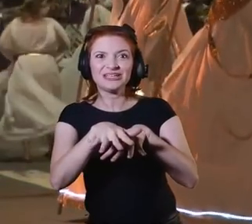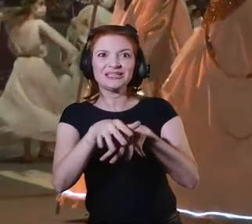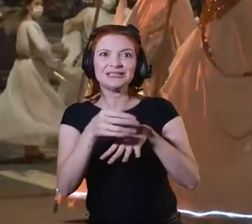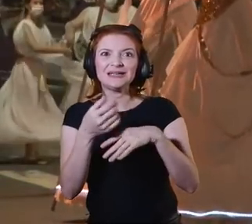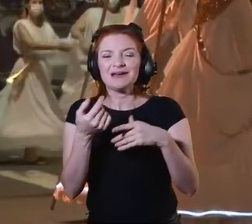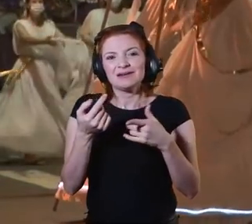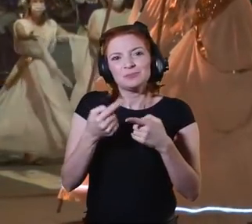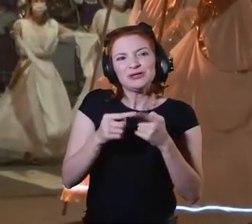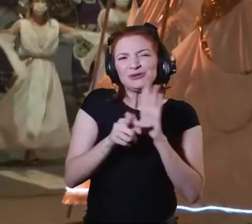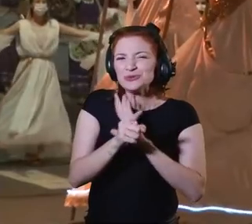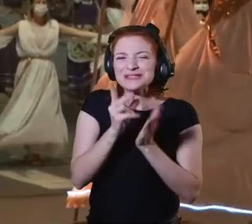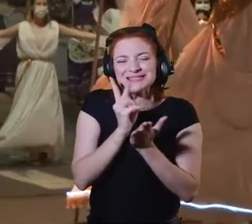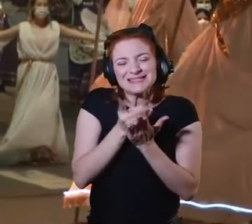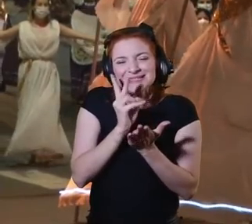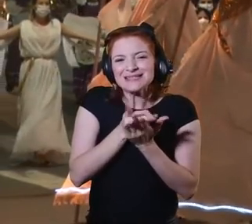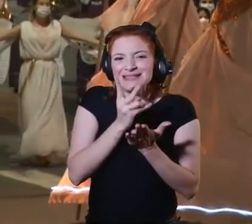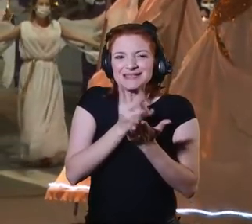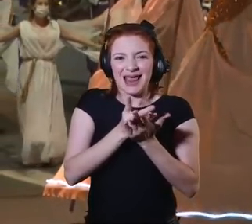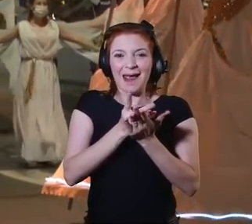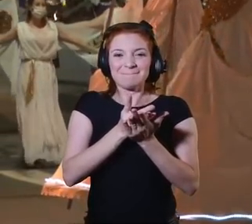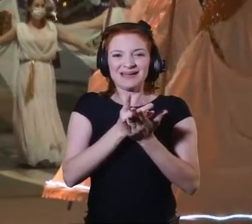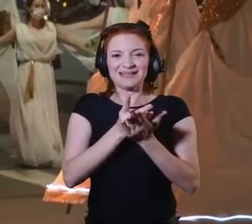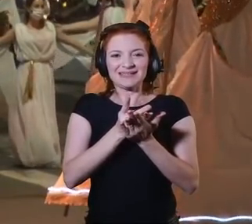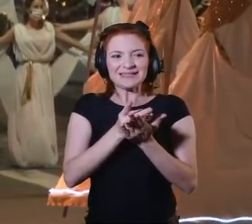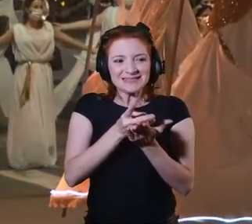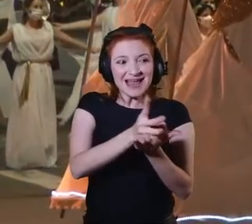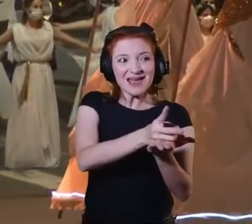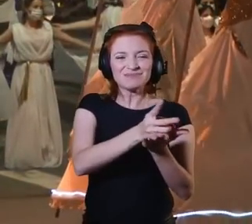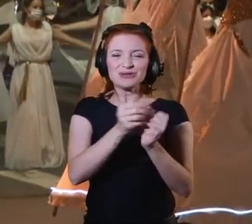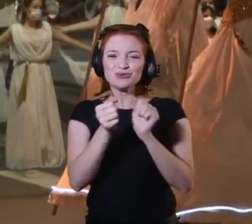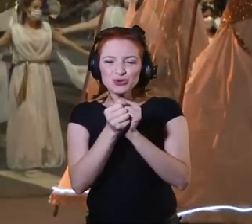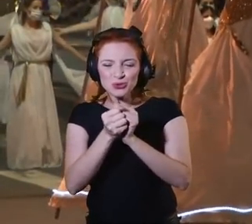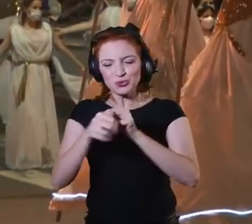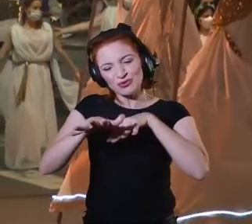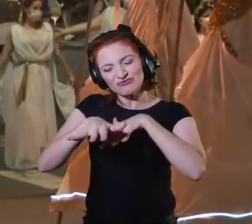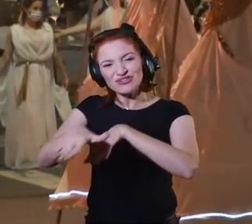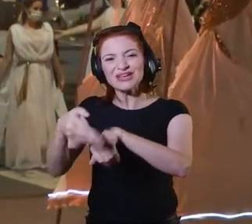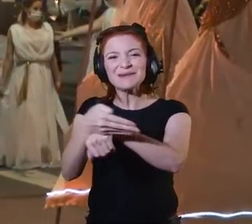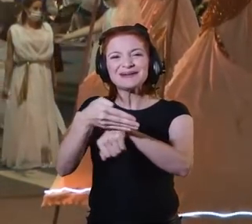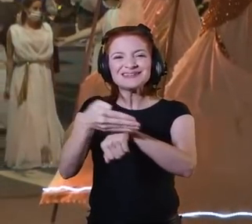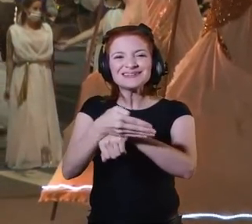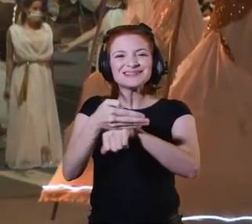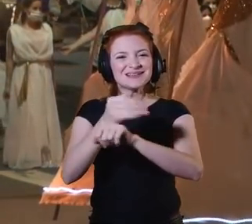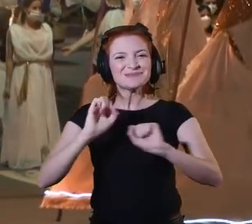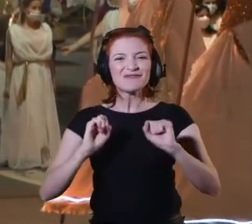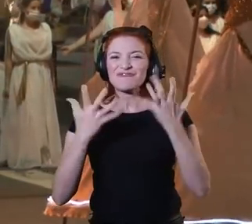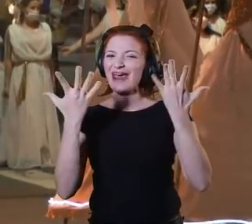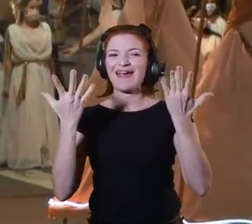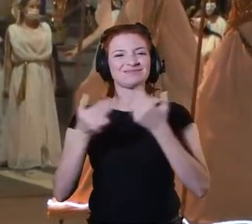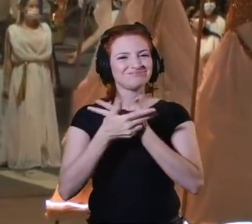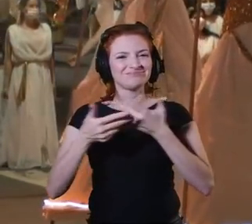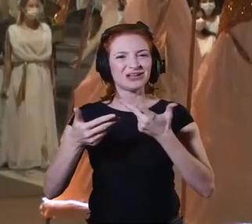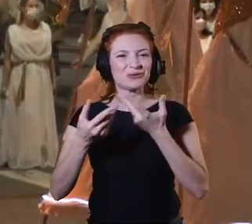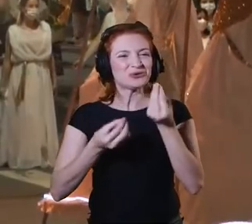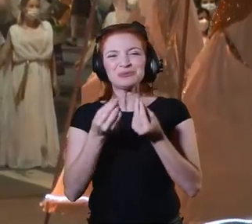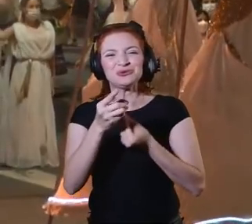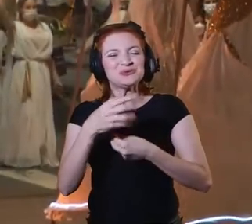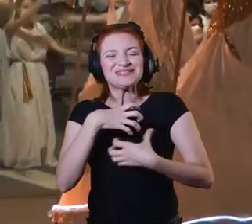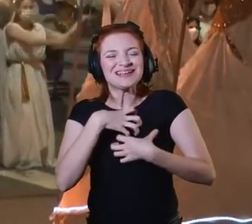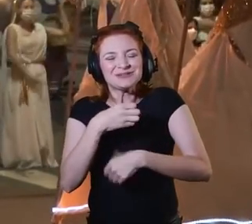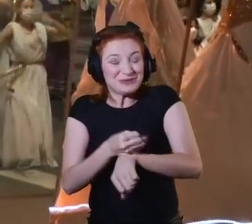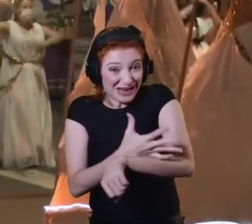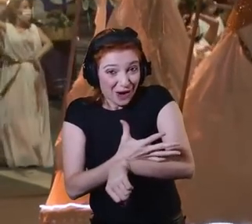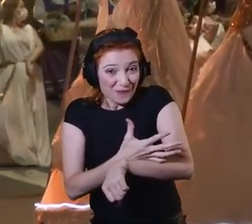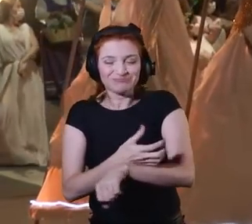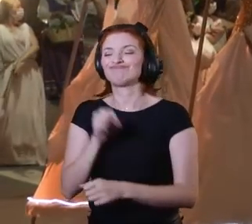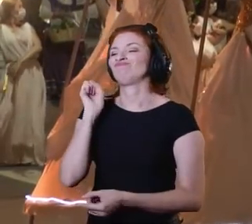sempre e se colocou à frente de um carro, de uma festa, de uma simbologia maior. É muita emoção para ti.